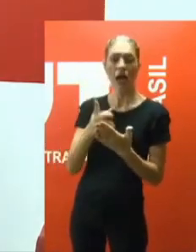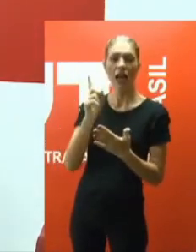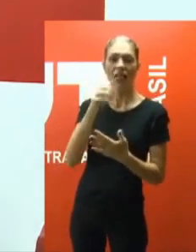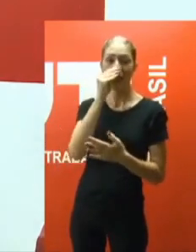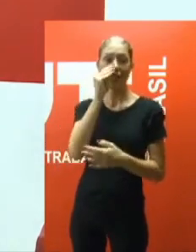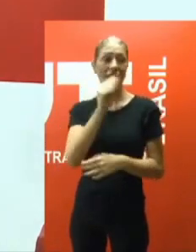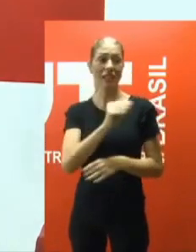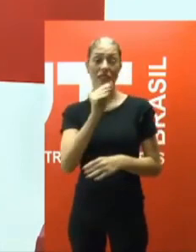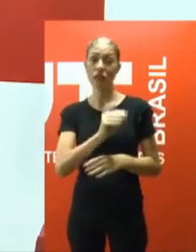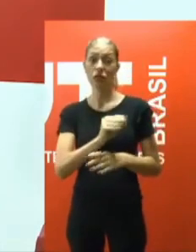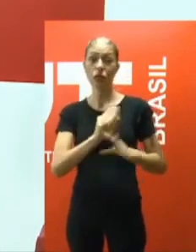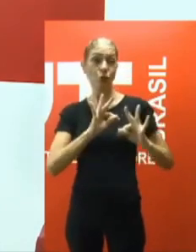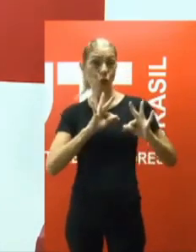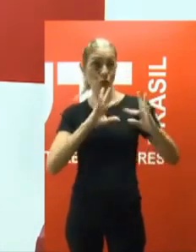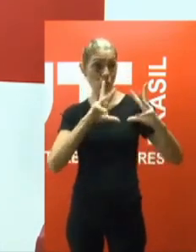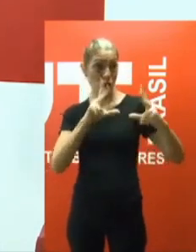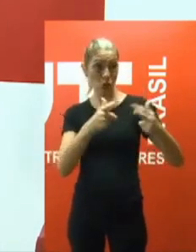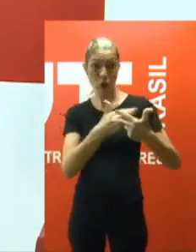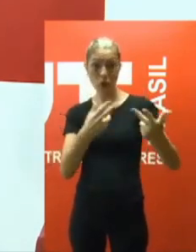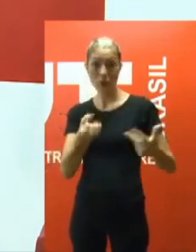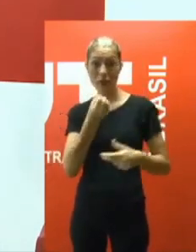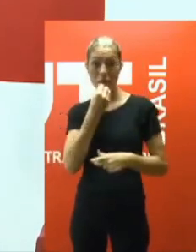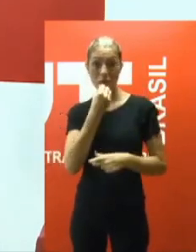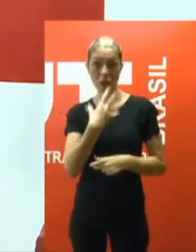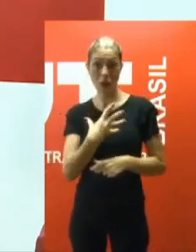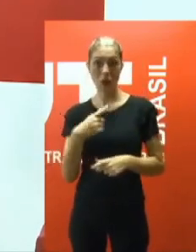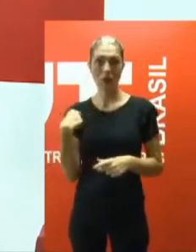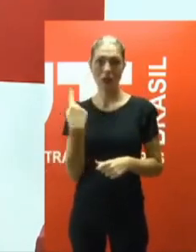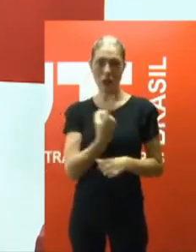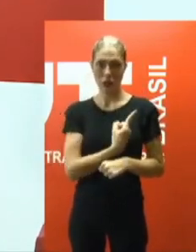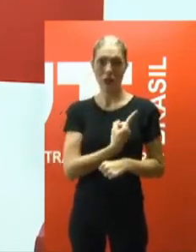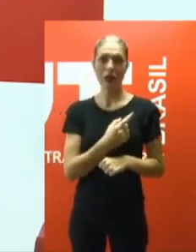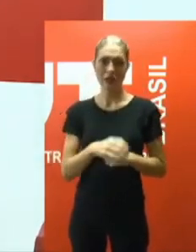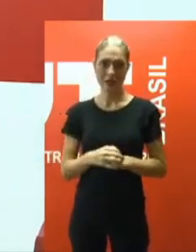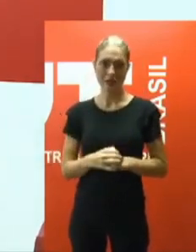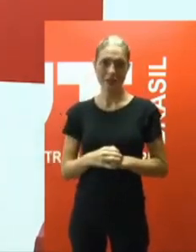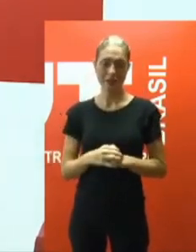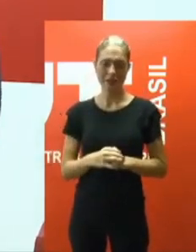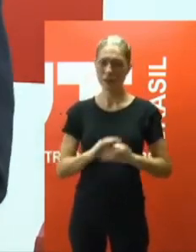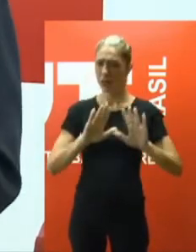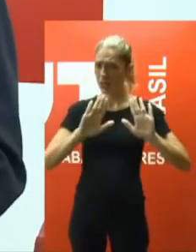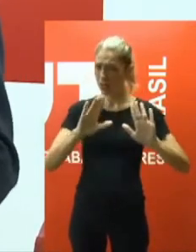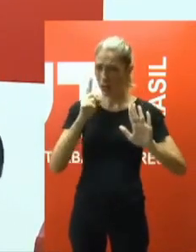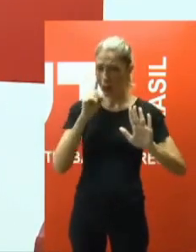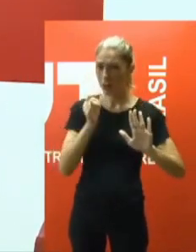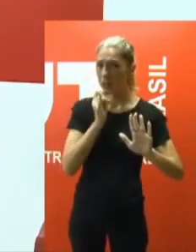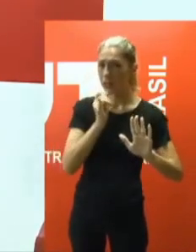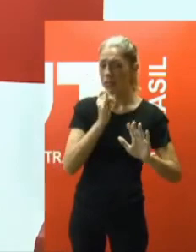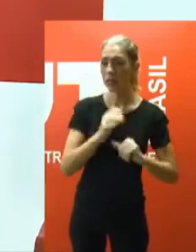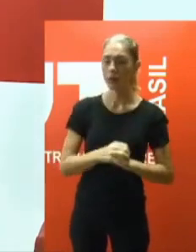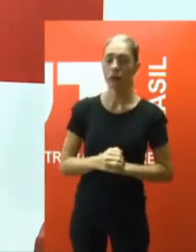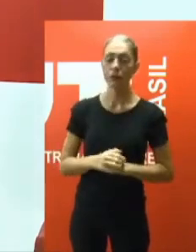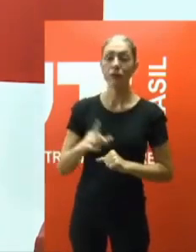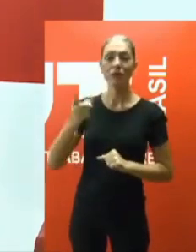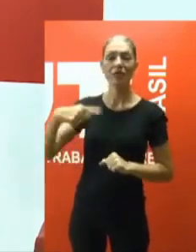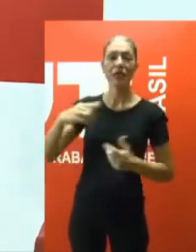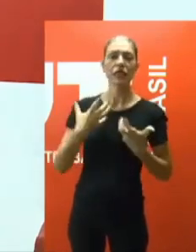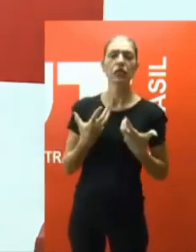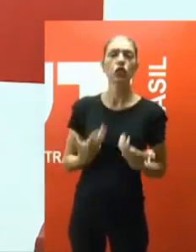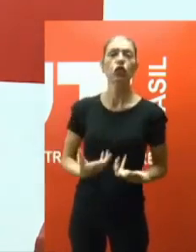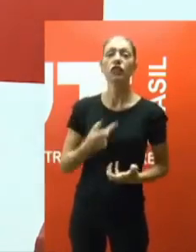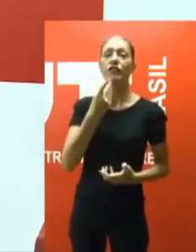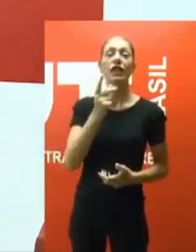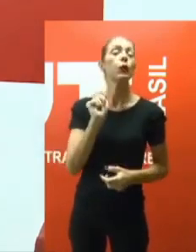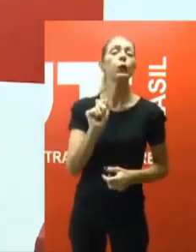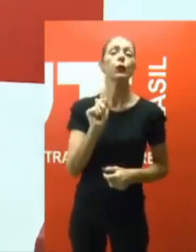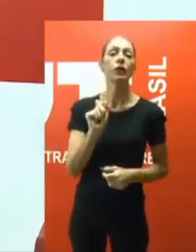quase tudo que era bom para nós. Por exemplo, eles cansaram de dizer